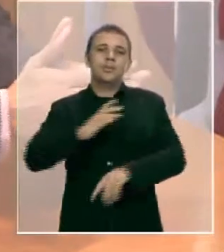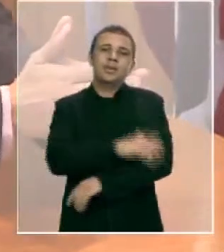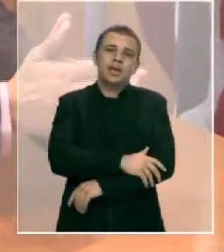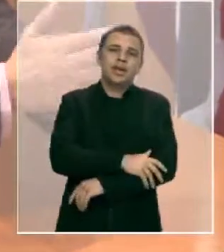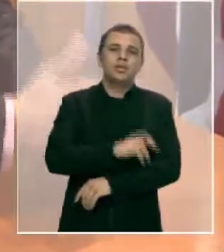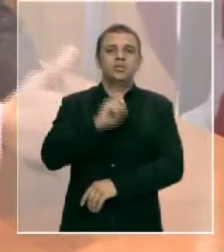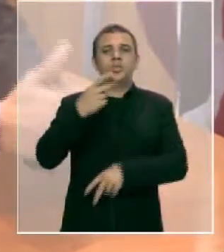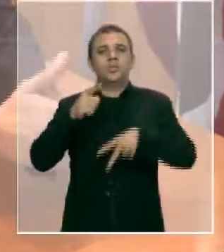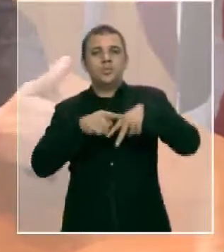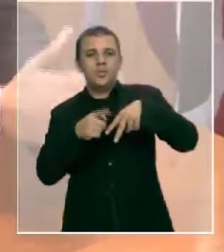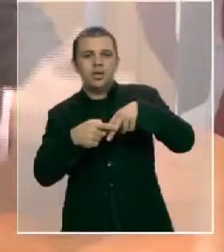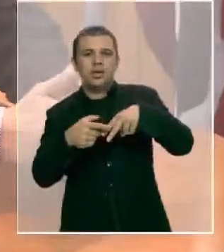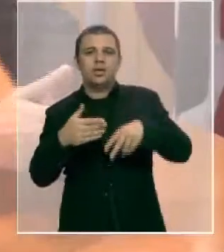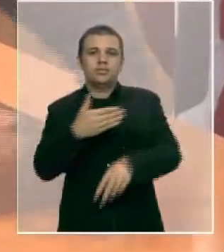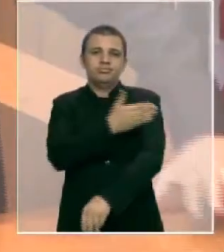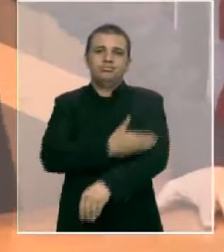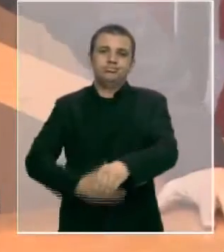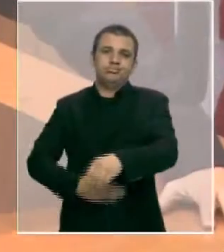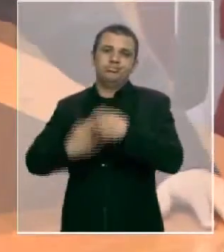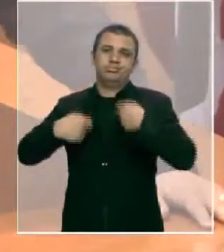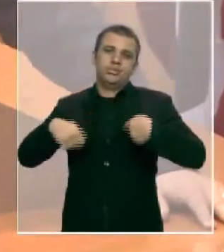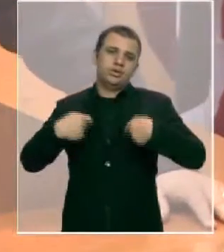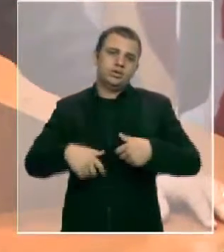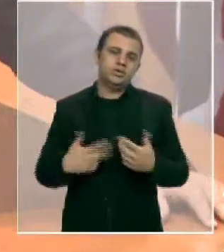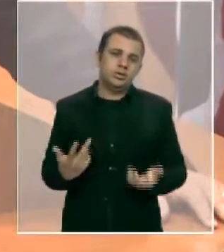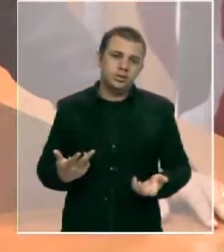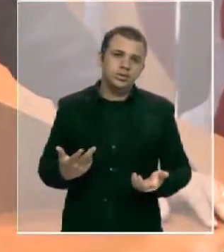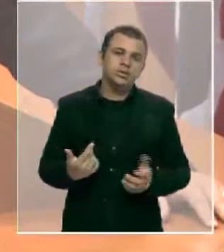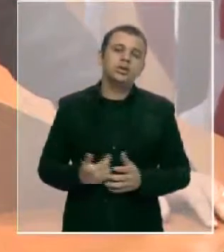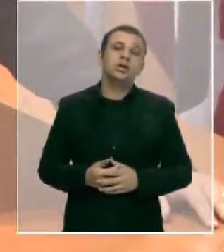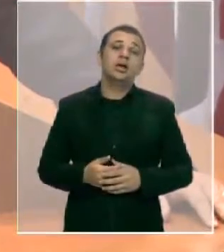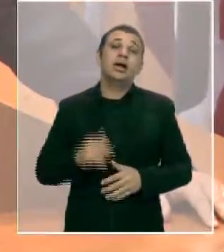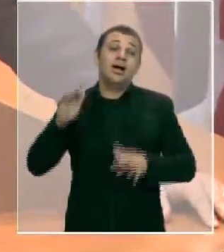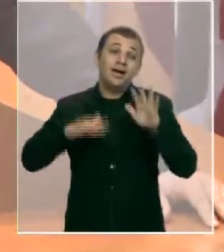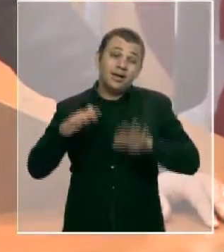teriam, de repente, motivos para estarem tristes,